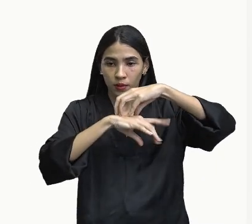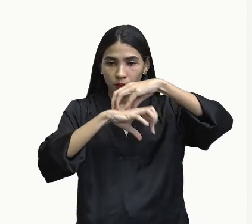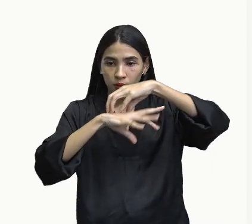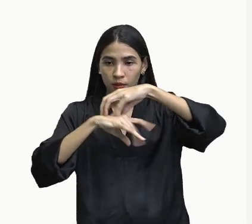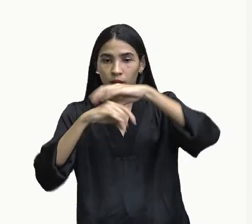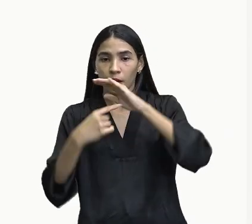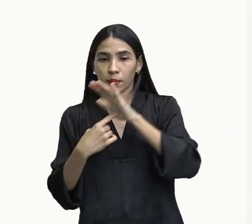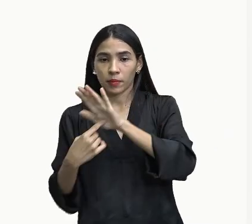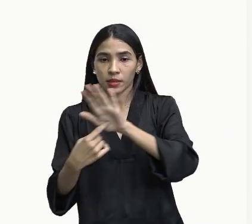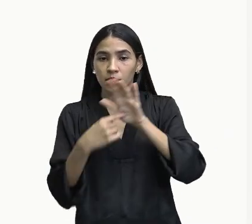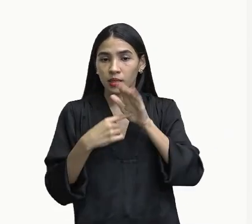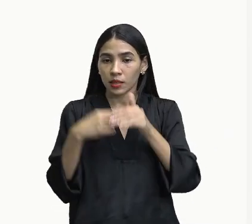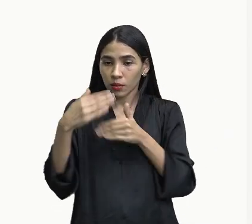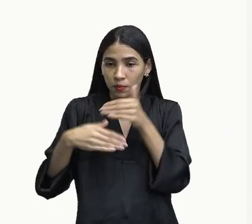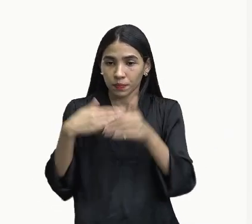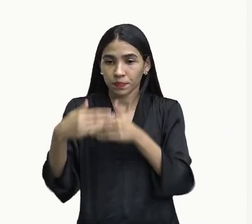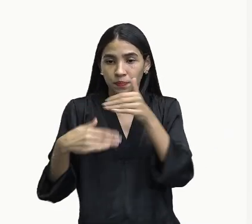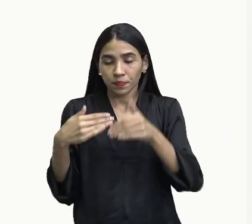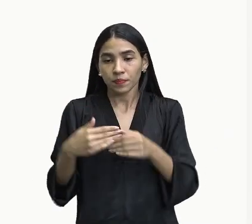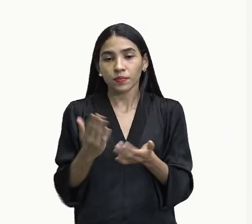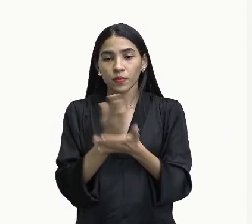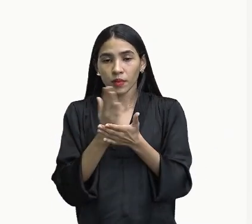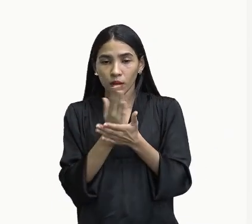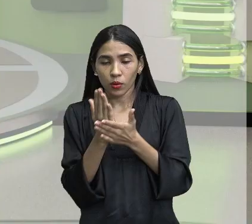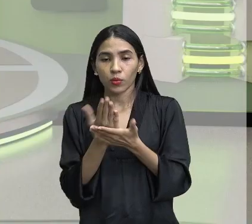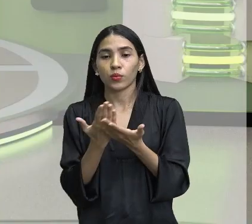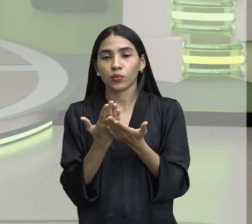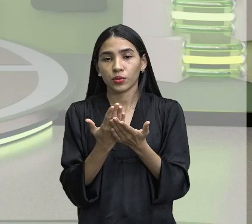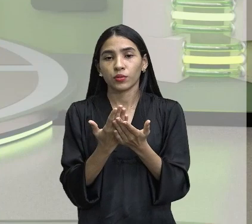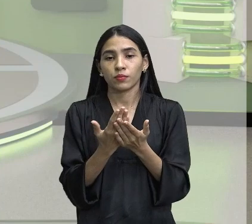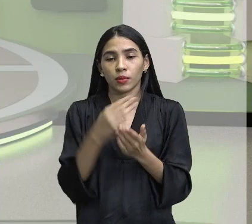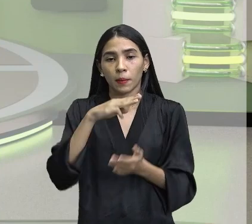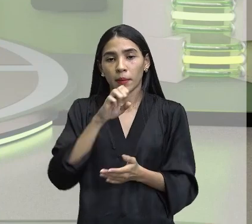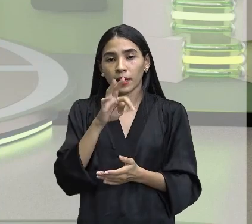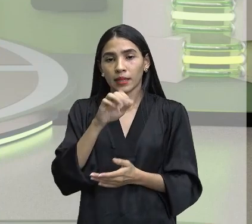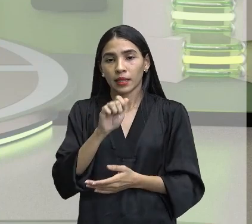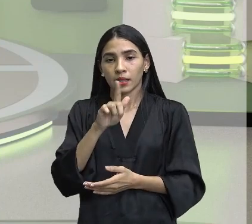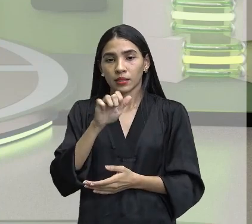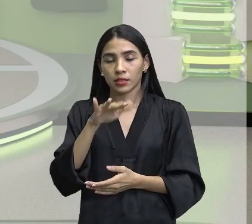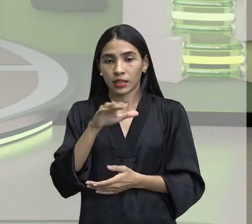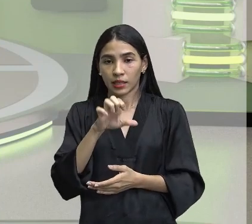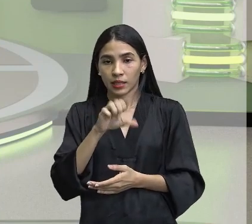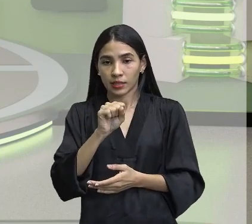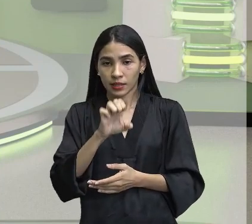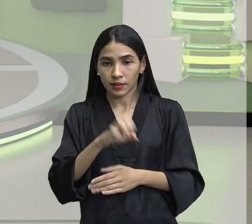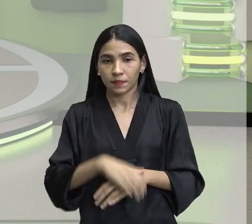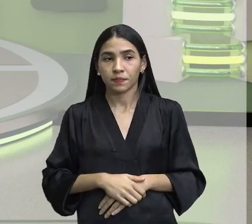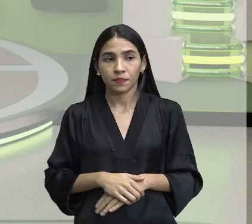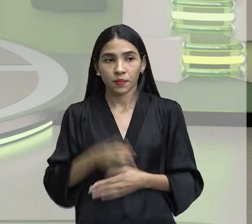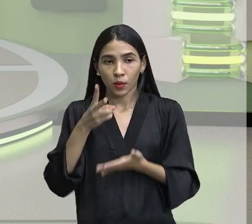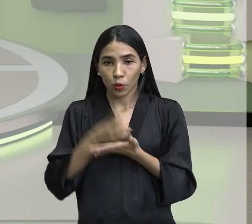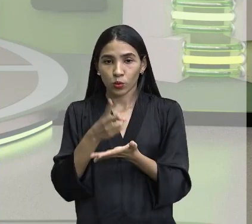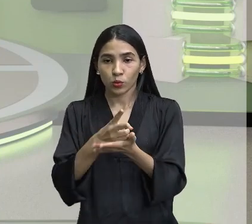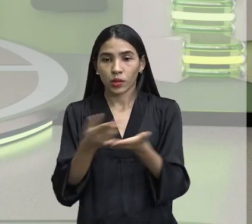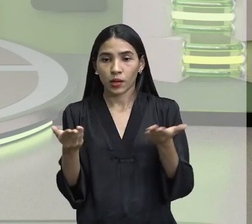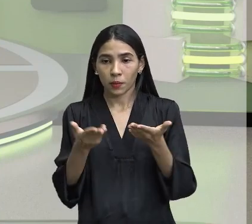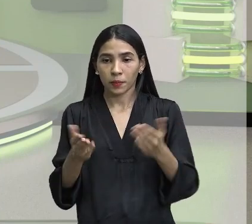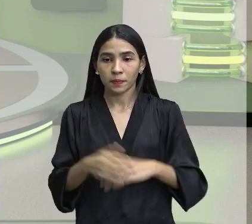de gerações, que alguns autores chamam de metagênese. Para dar continuidade aí ao